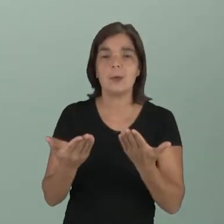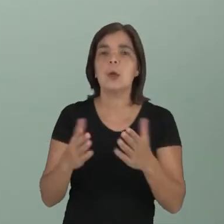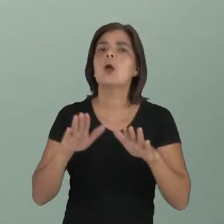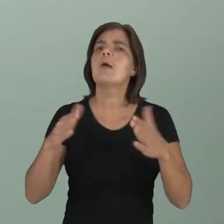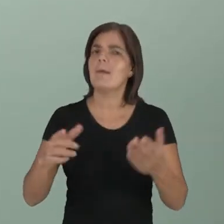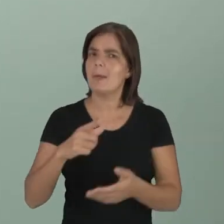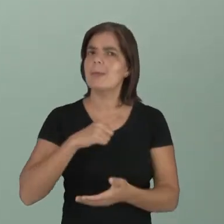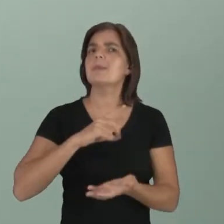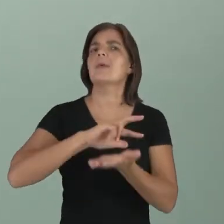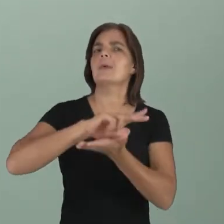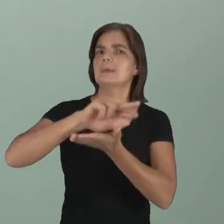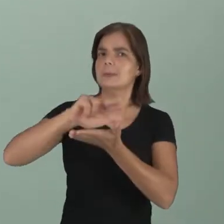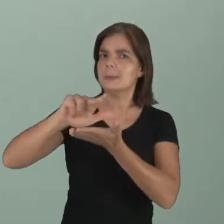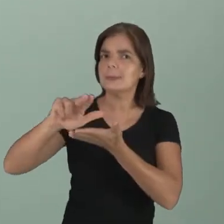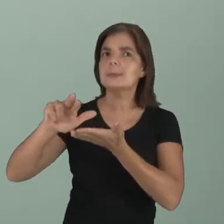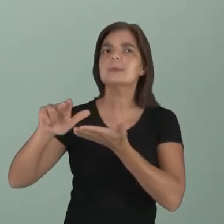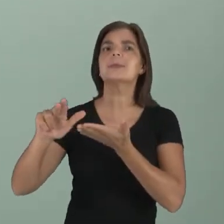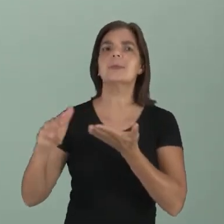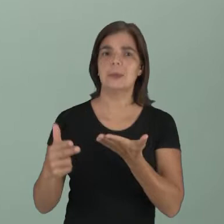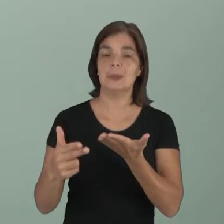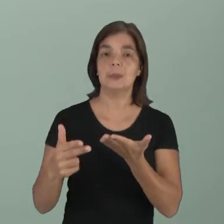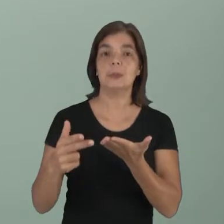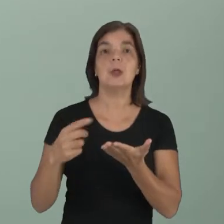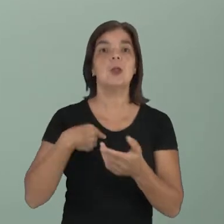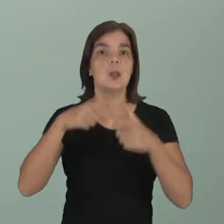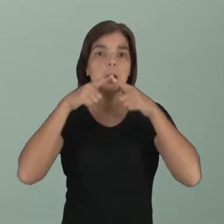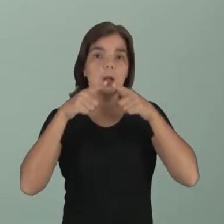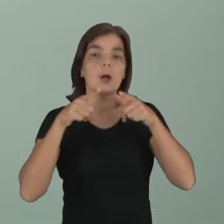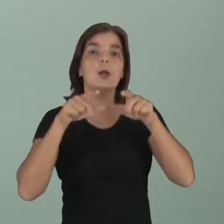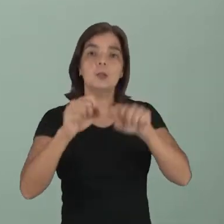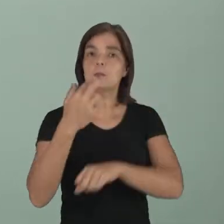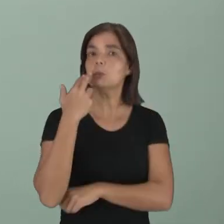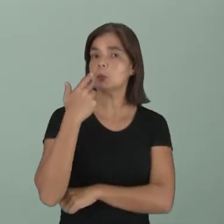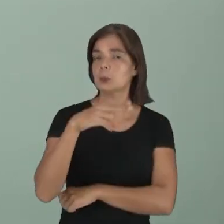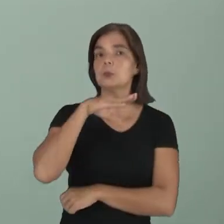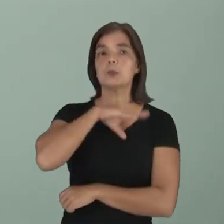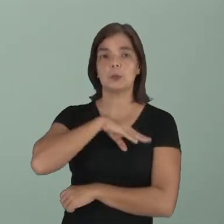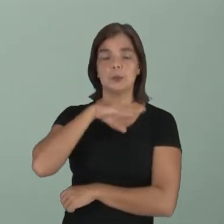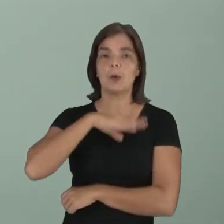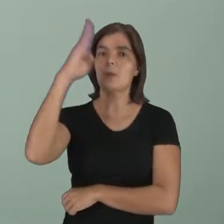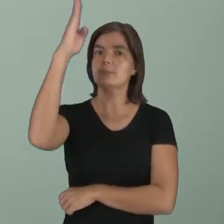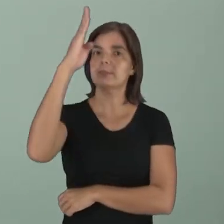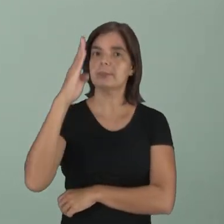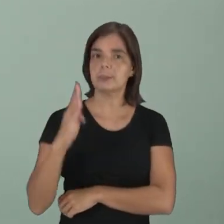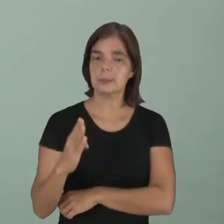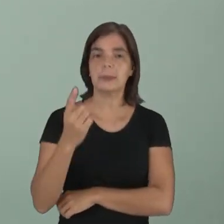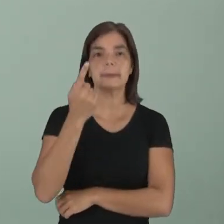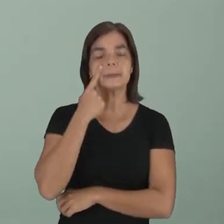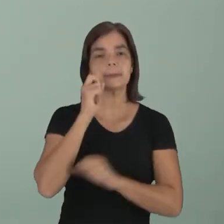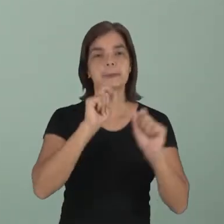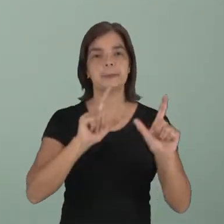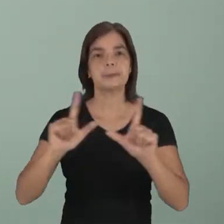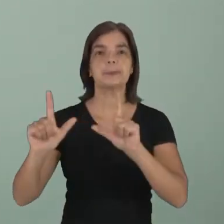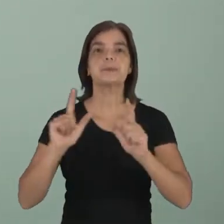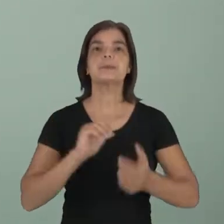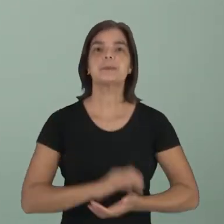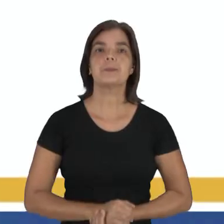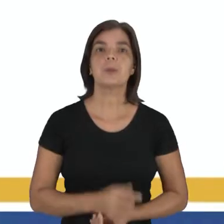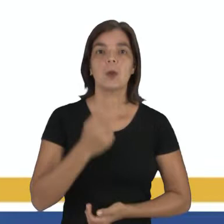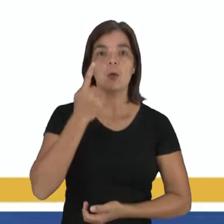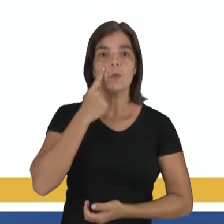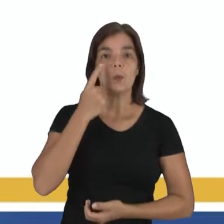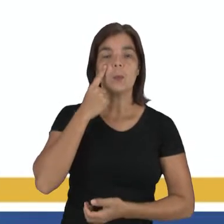que há mais variações da nossa língua portuguesa no nosso Brasil. Vamos lá.